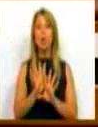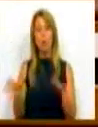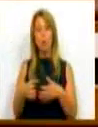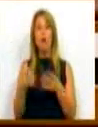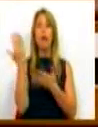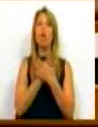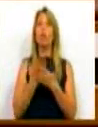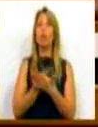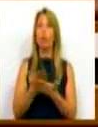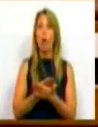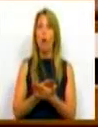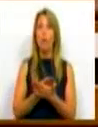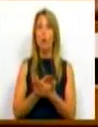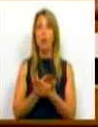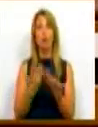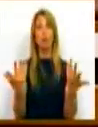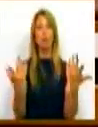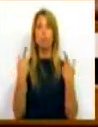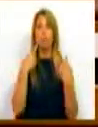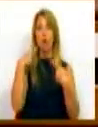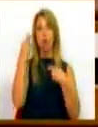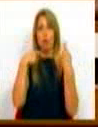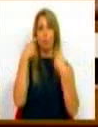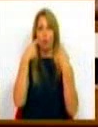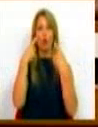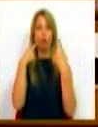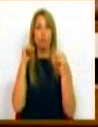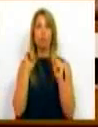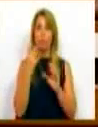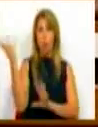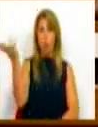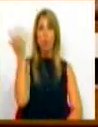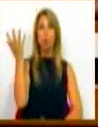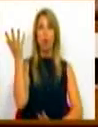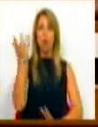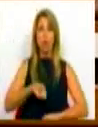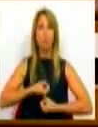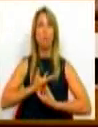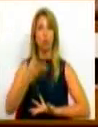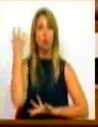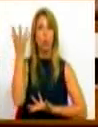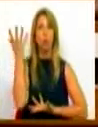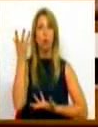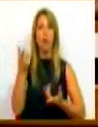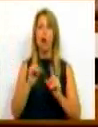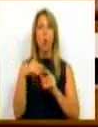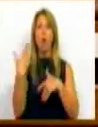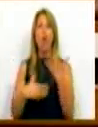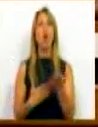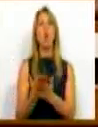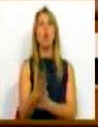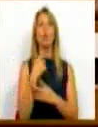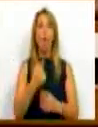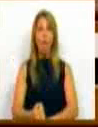comunidades económicas, as expressões culturais não se preservam nem se fortalecem sem se inserir